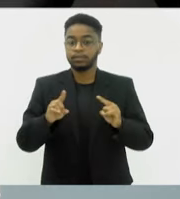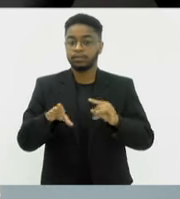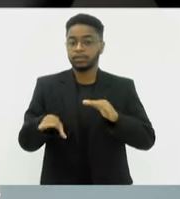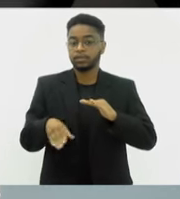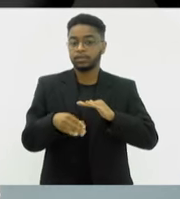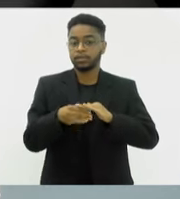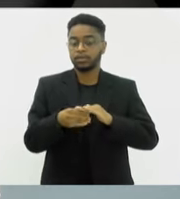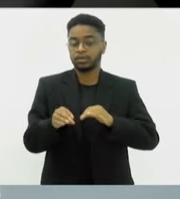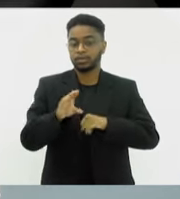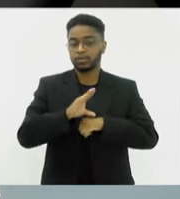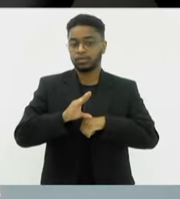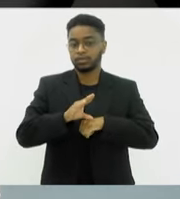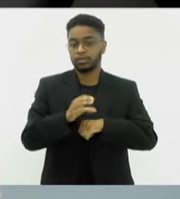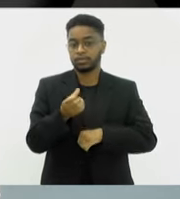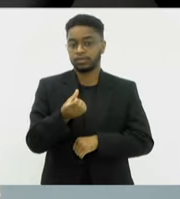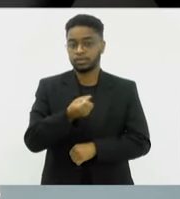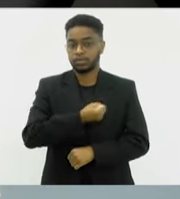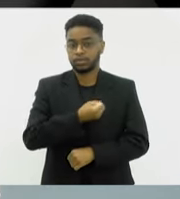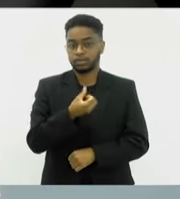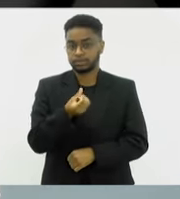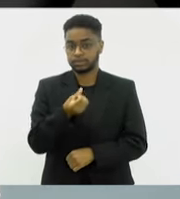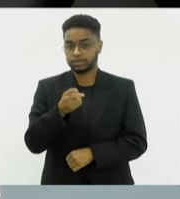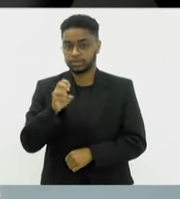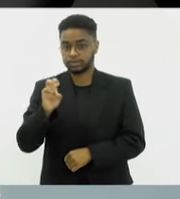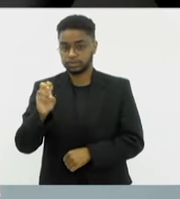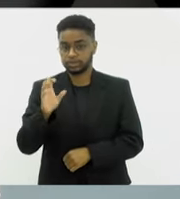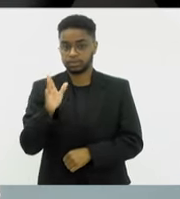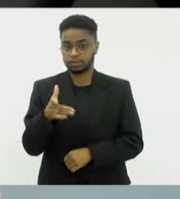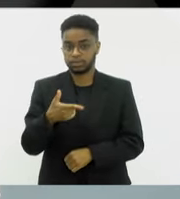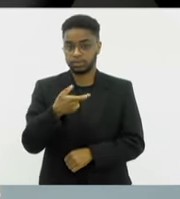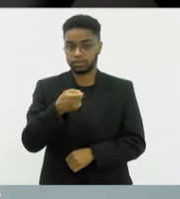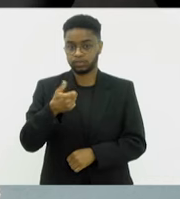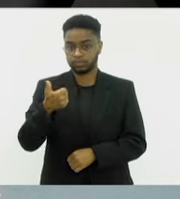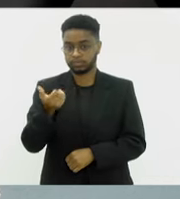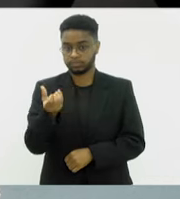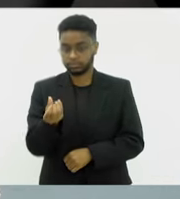constitucional 65 de